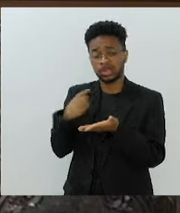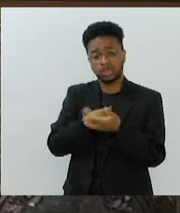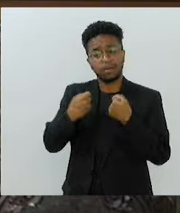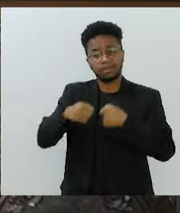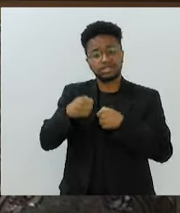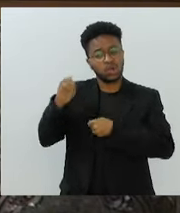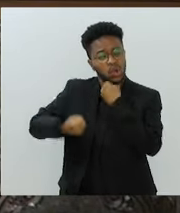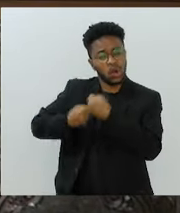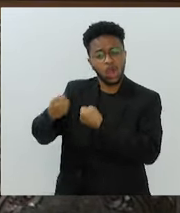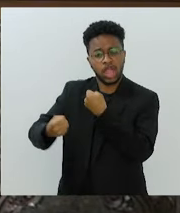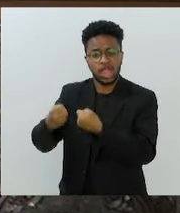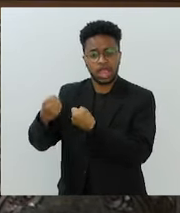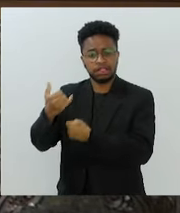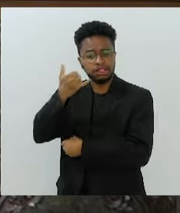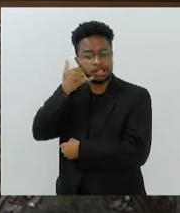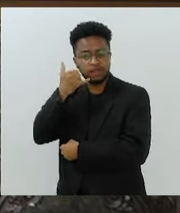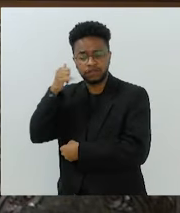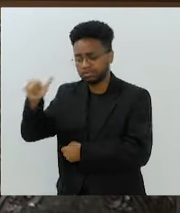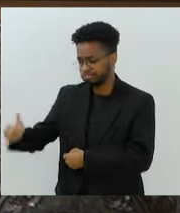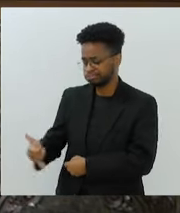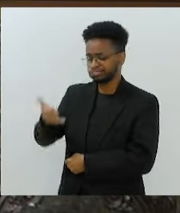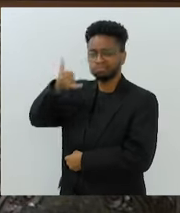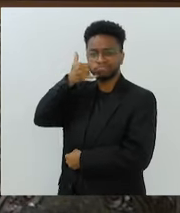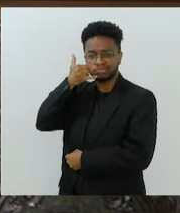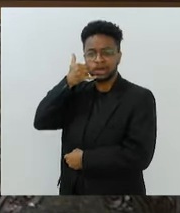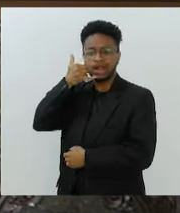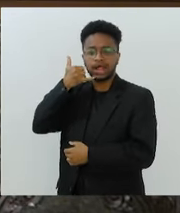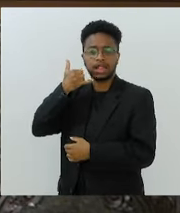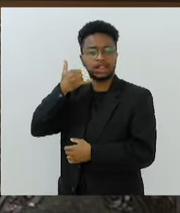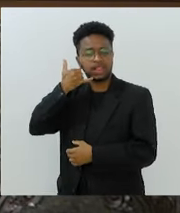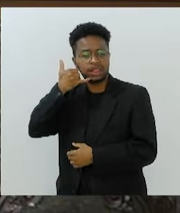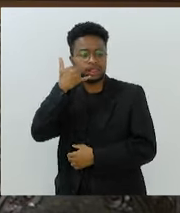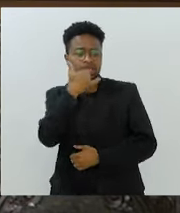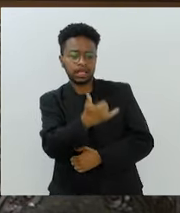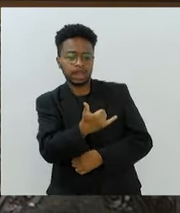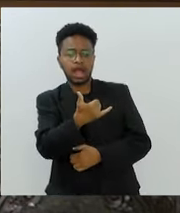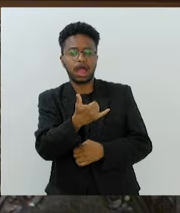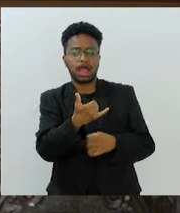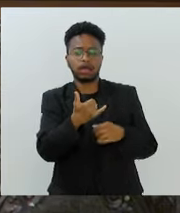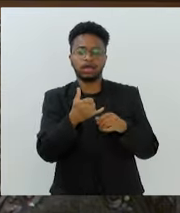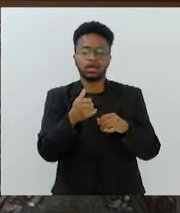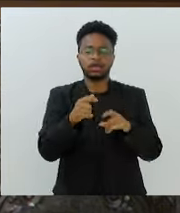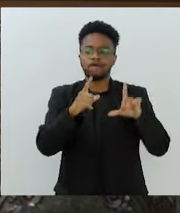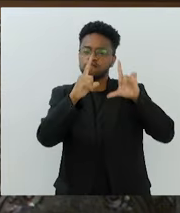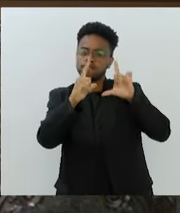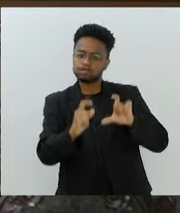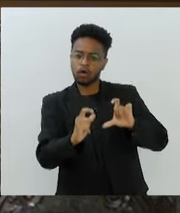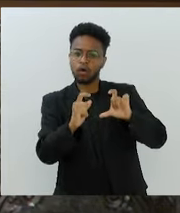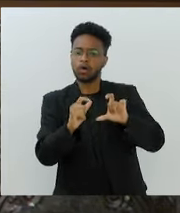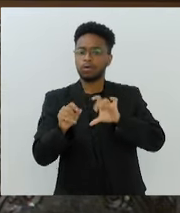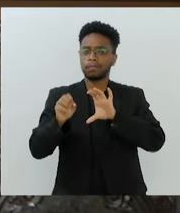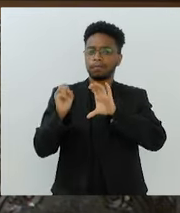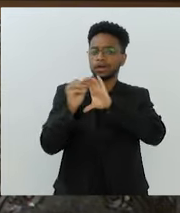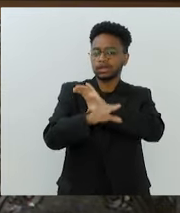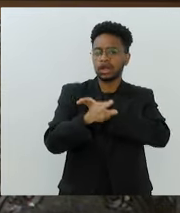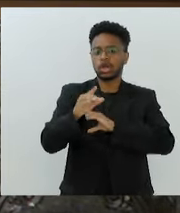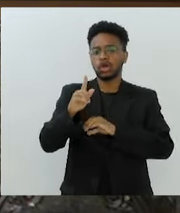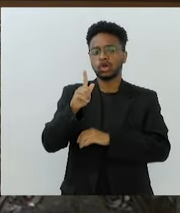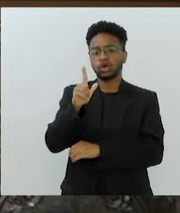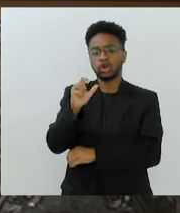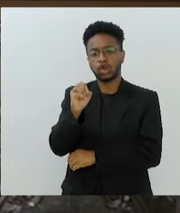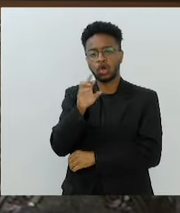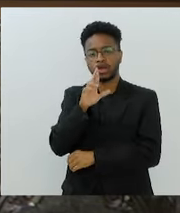orelhão, ligar para um telefone fixo, tirar uma fotografia, mandava para a Glória revelar o